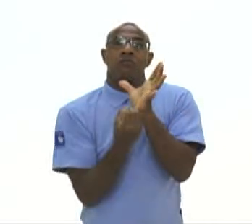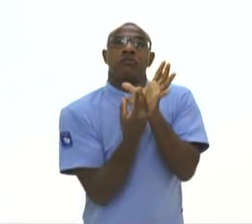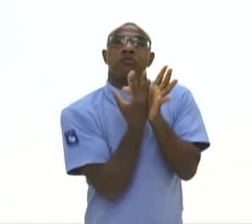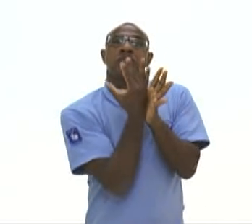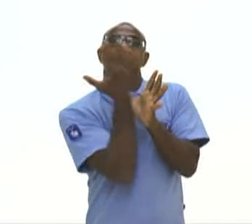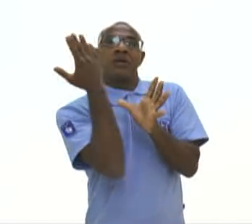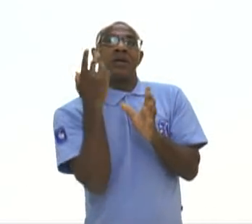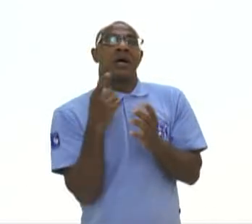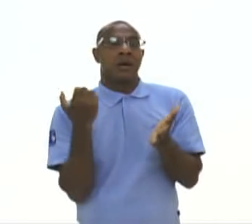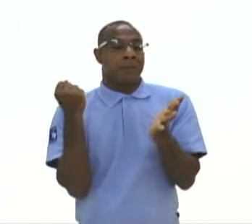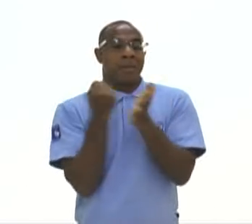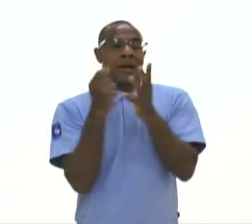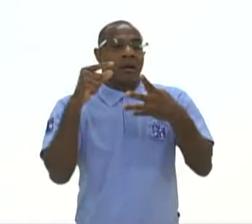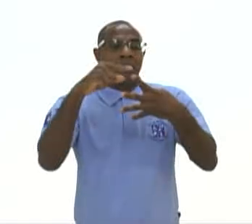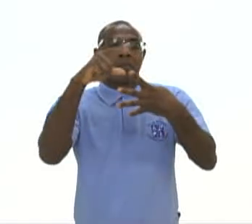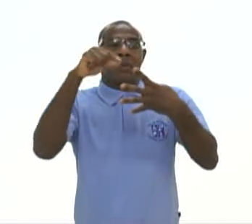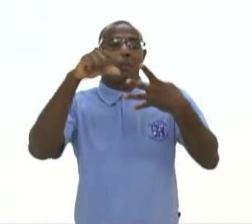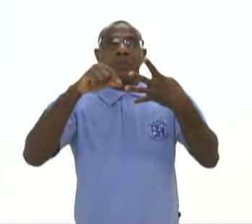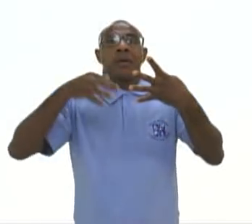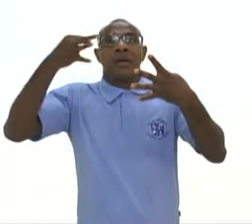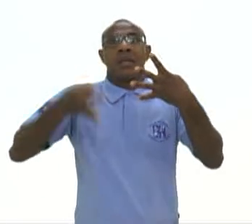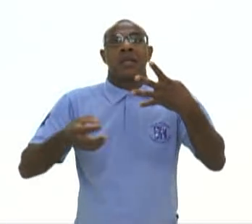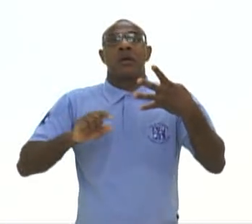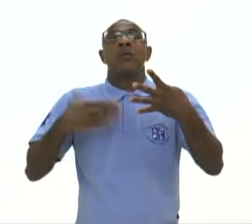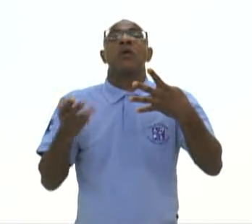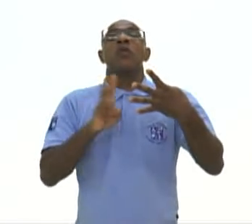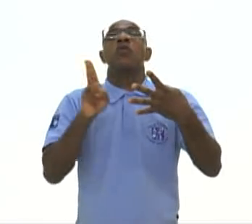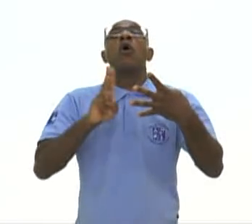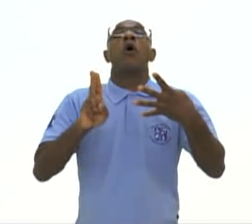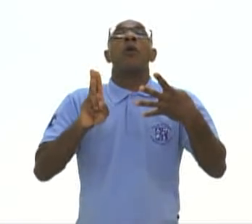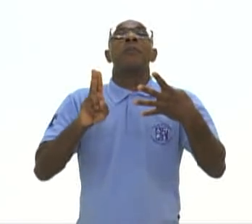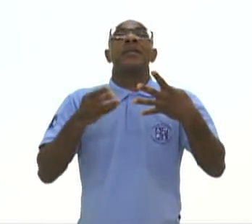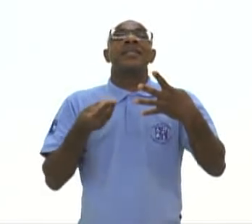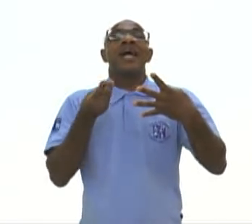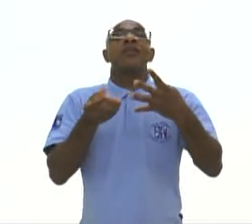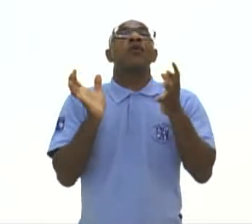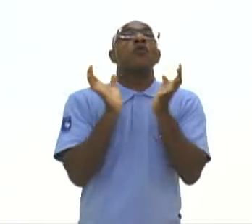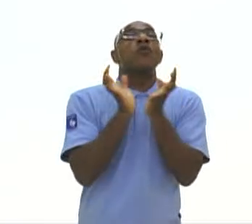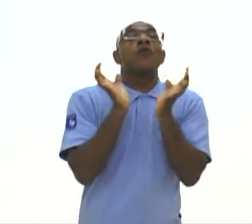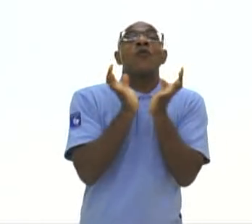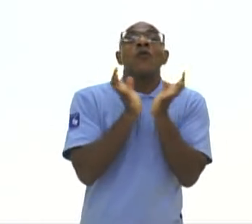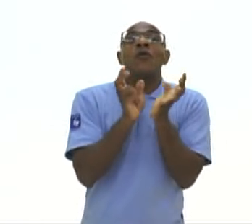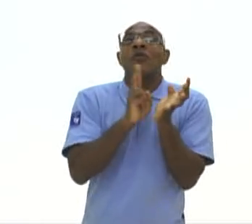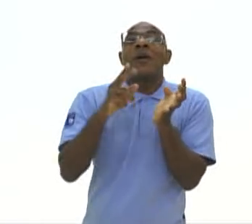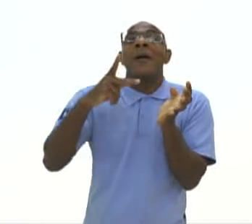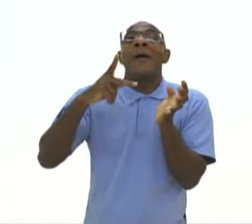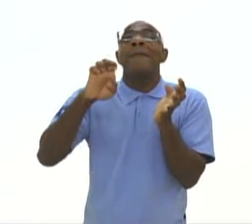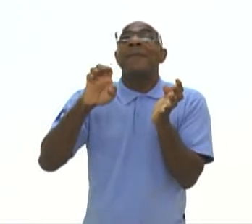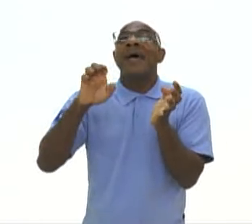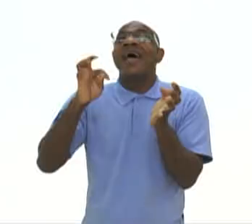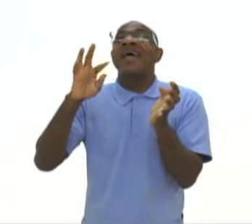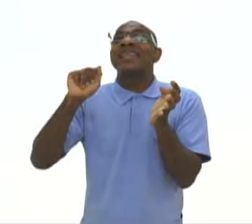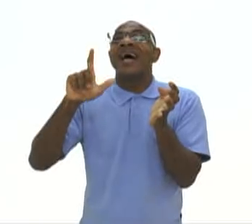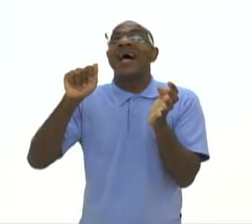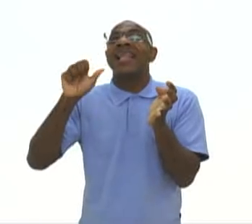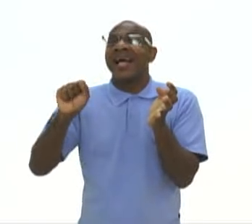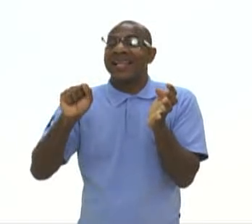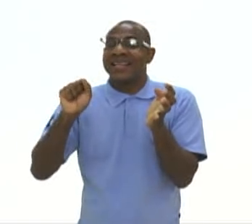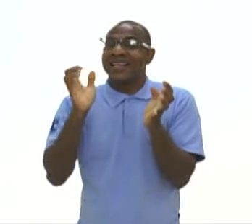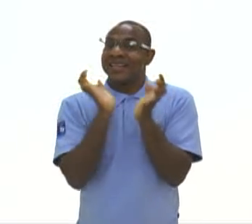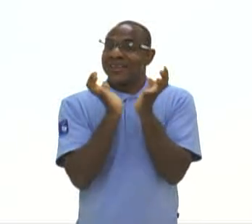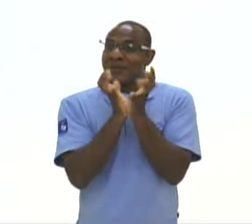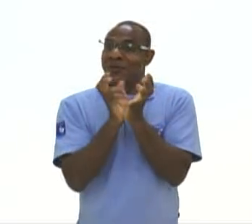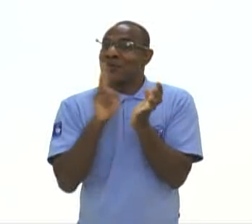Marque a alternativa que indica corretamente o nome dado ao conjunto de pétalas de uma flor. Então